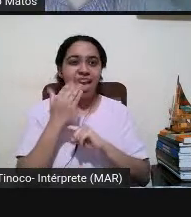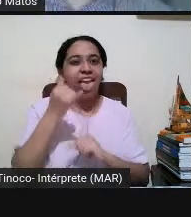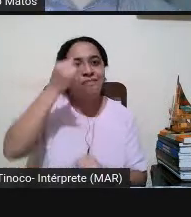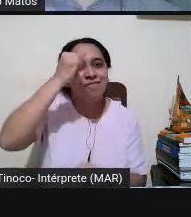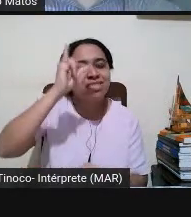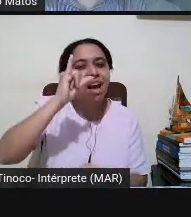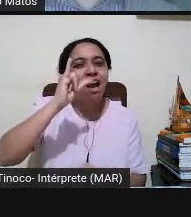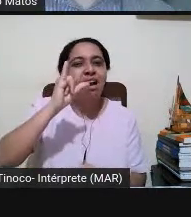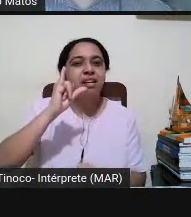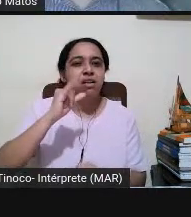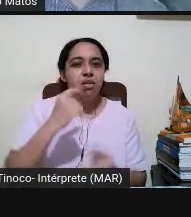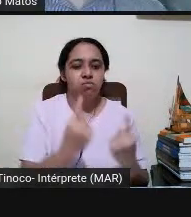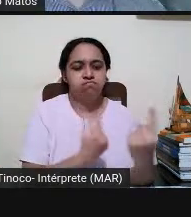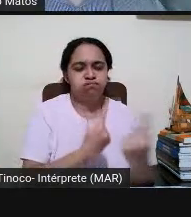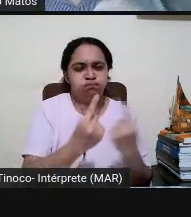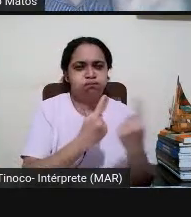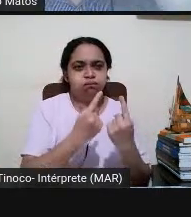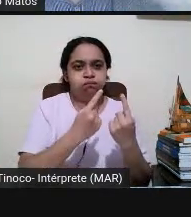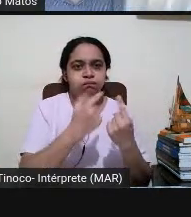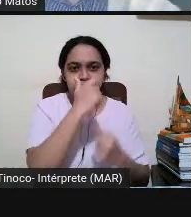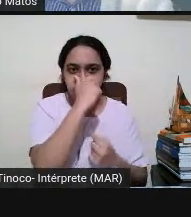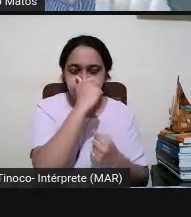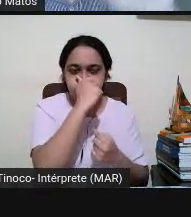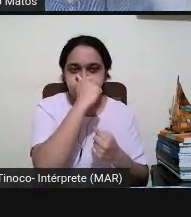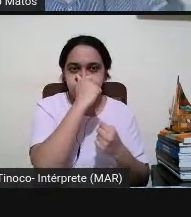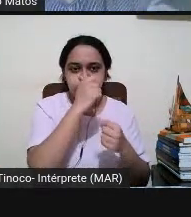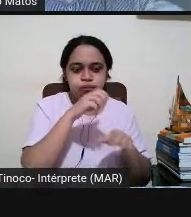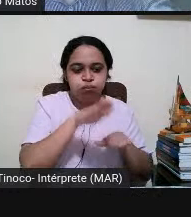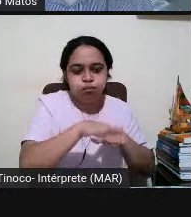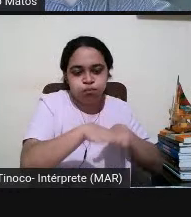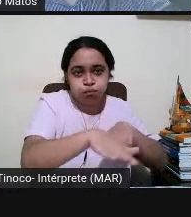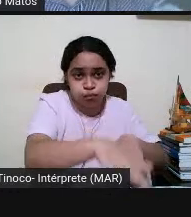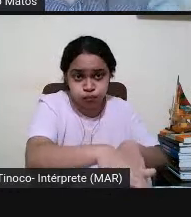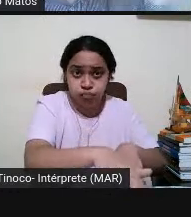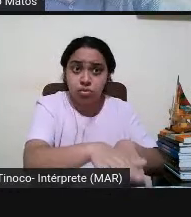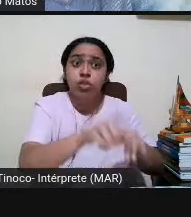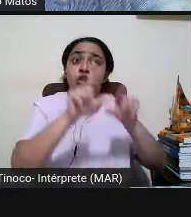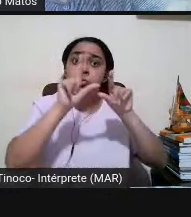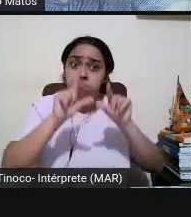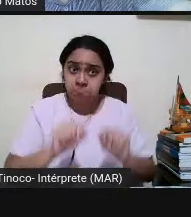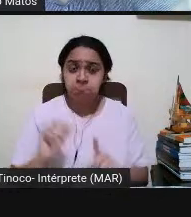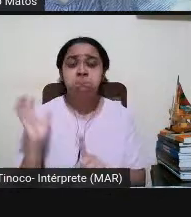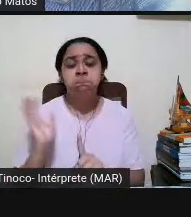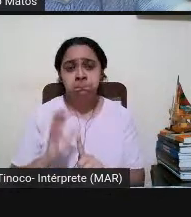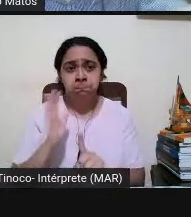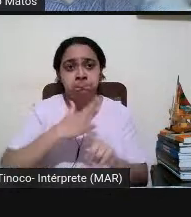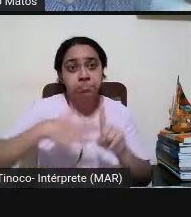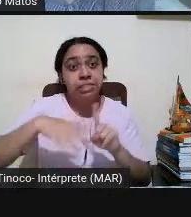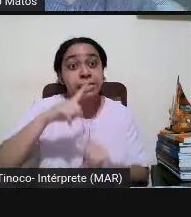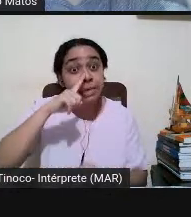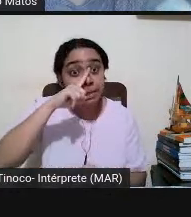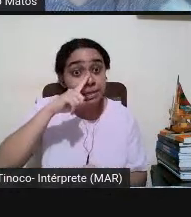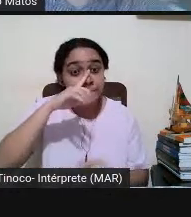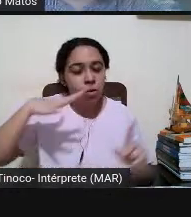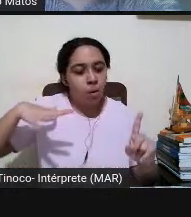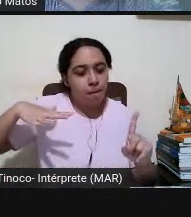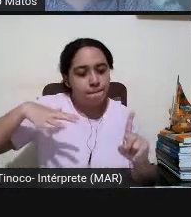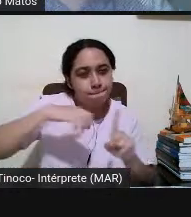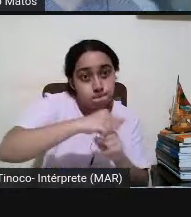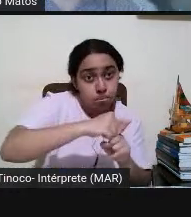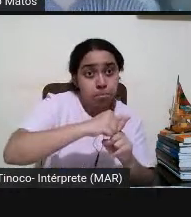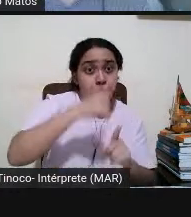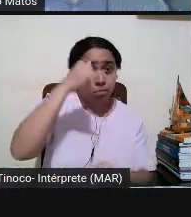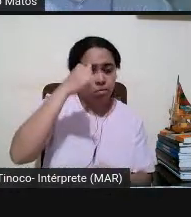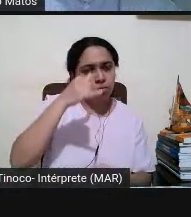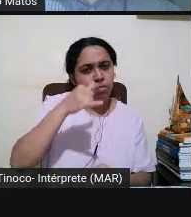pouquinho esse tráfico das estradas de rodagem e por um lado também de menor impacto ambiental que o risco de acidente responder acidente para animais o